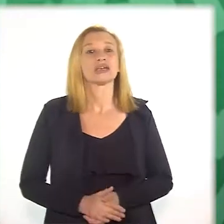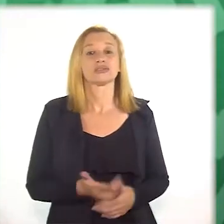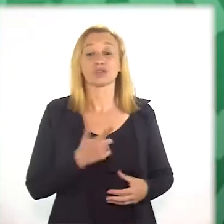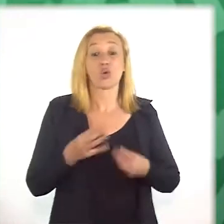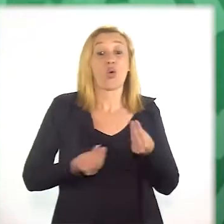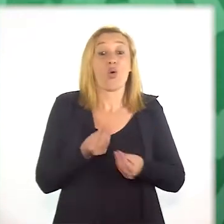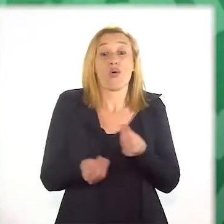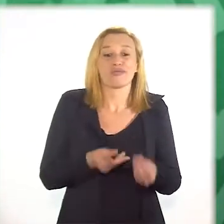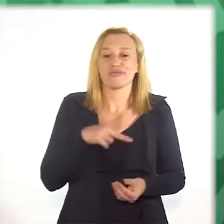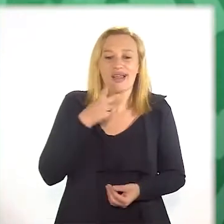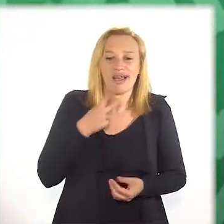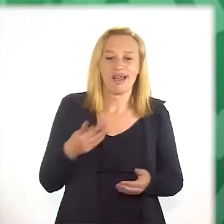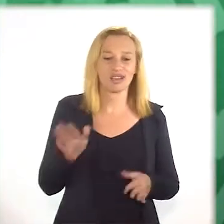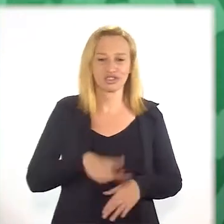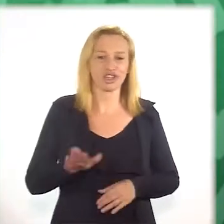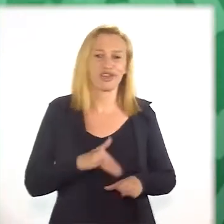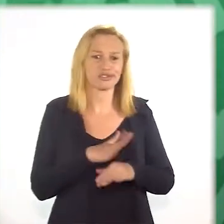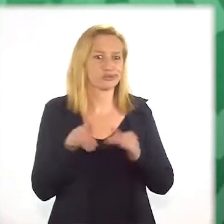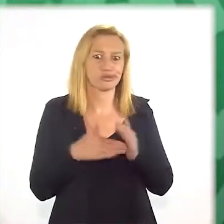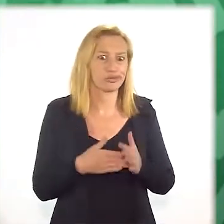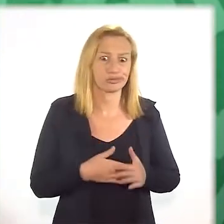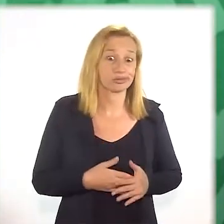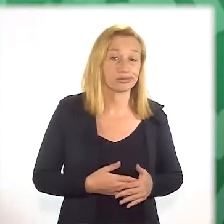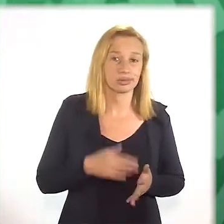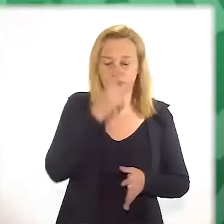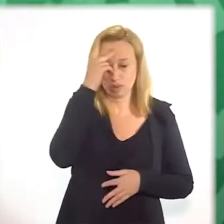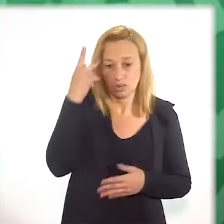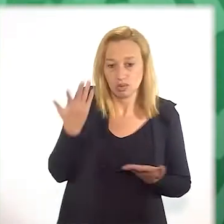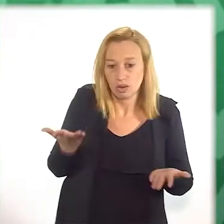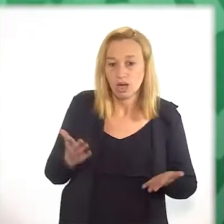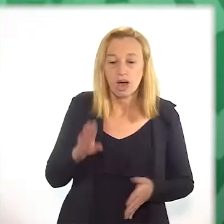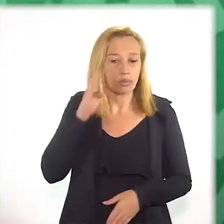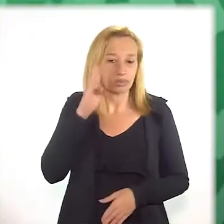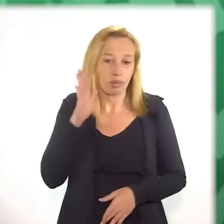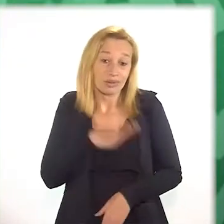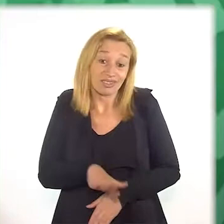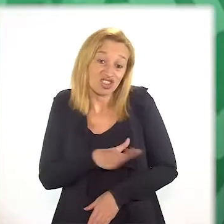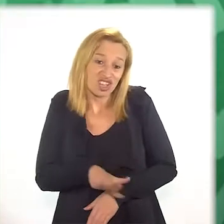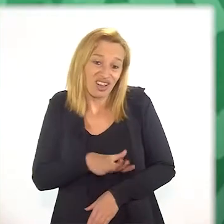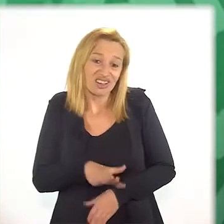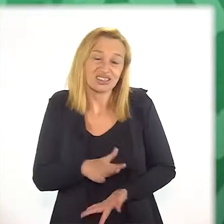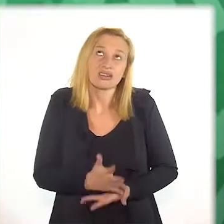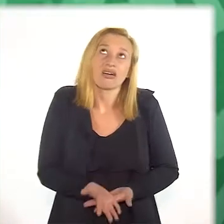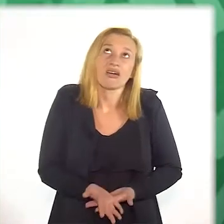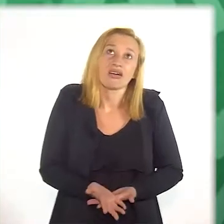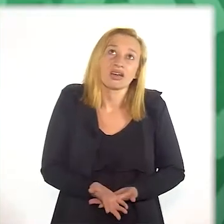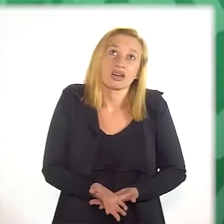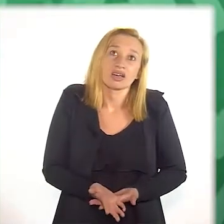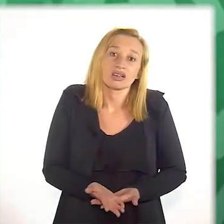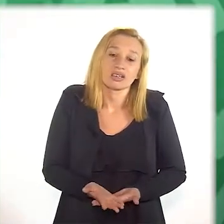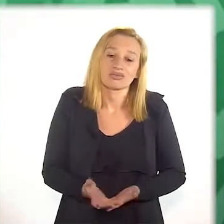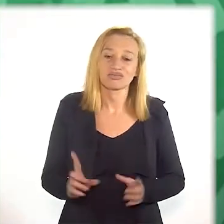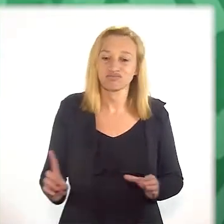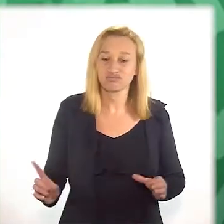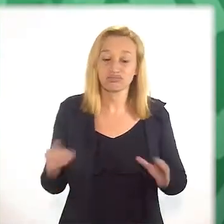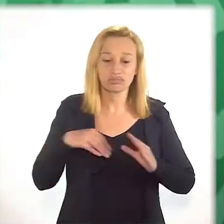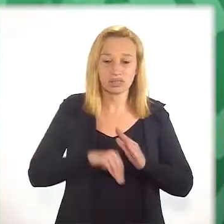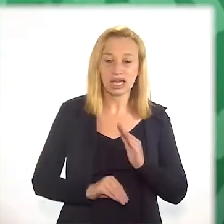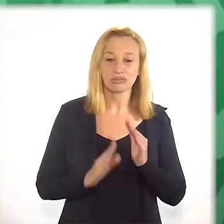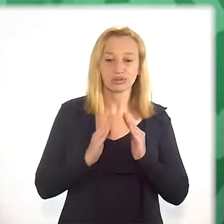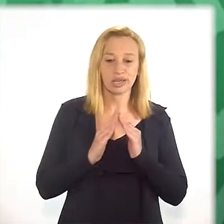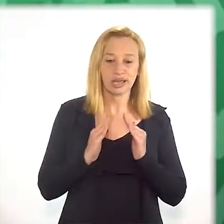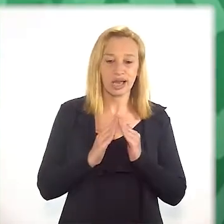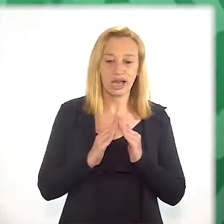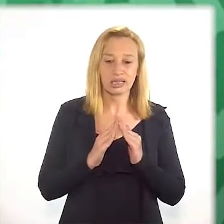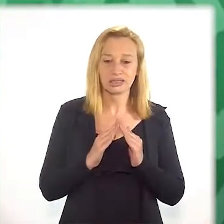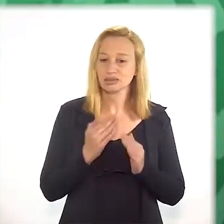gente falar que as crianças, todo mundo, né, mas principalmente as crianças tiveram aí que recolher energia,